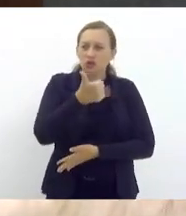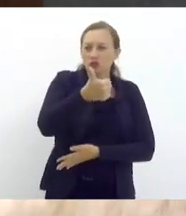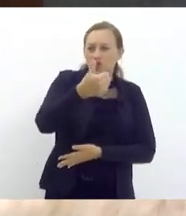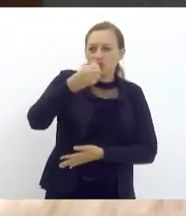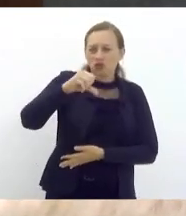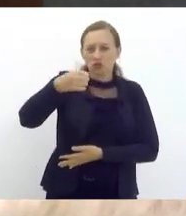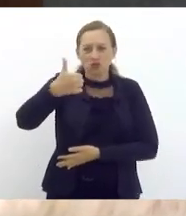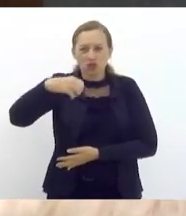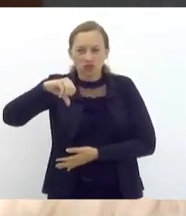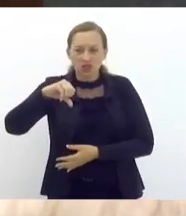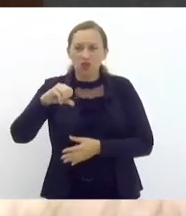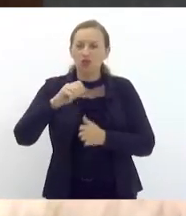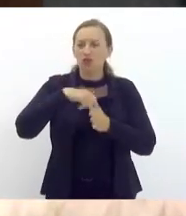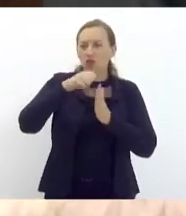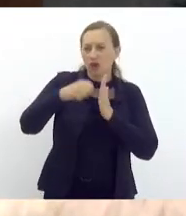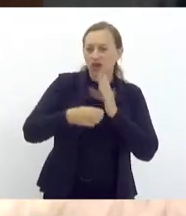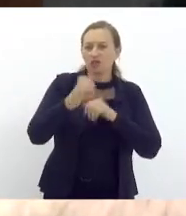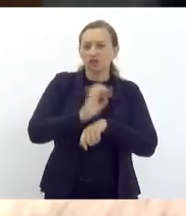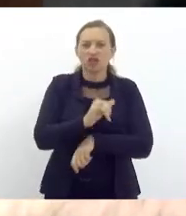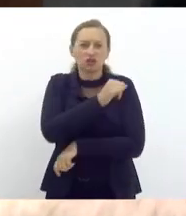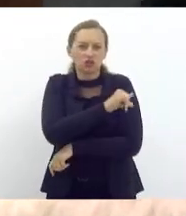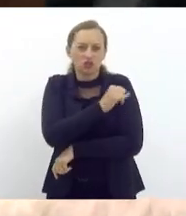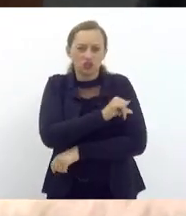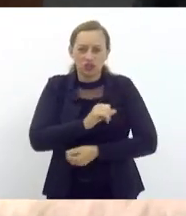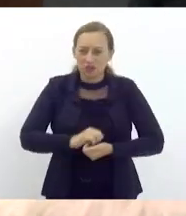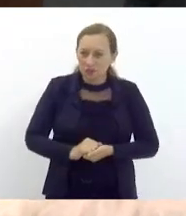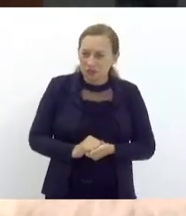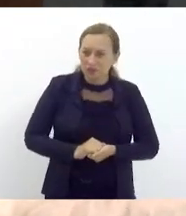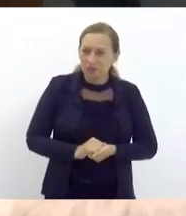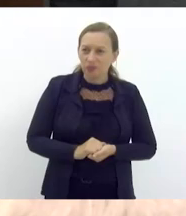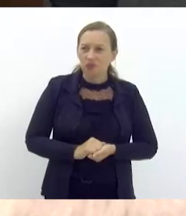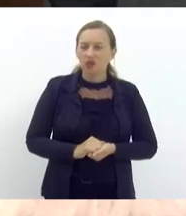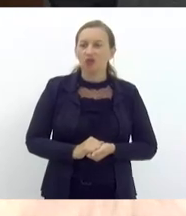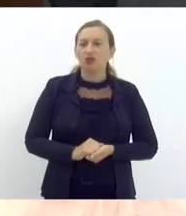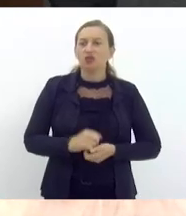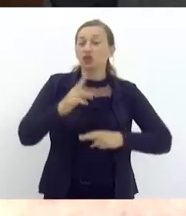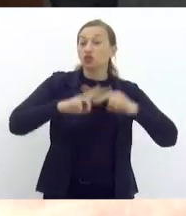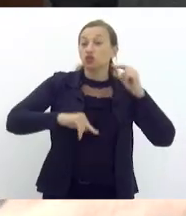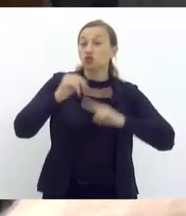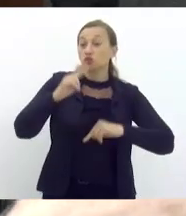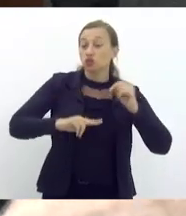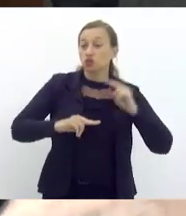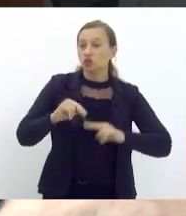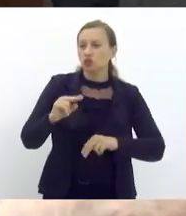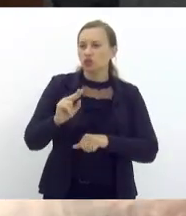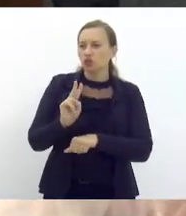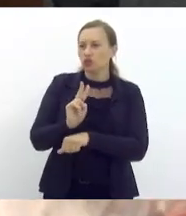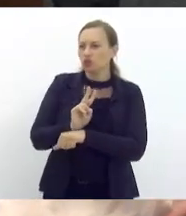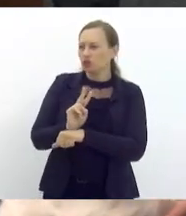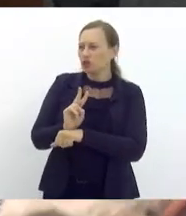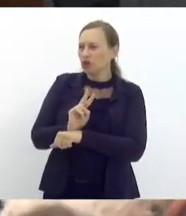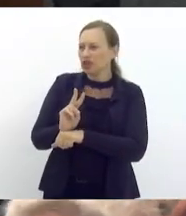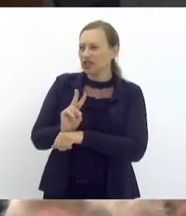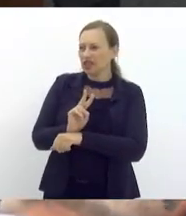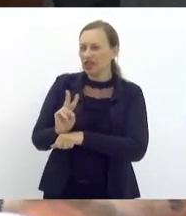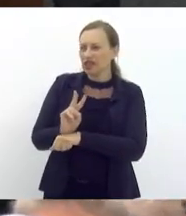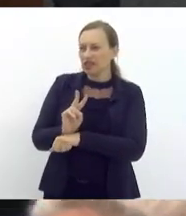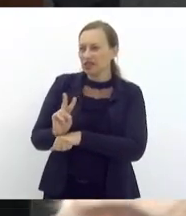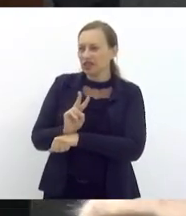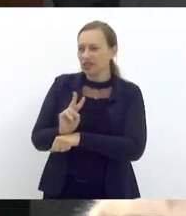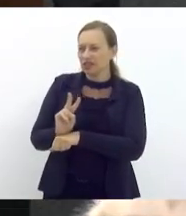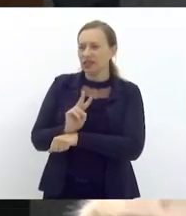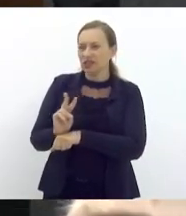incluindo o calendário do nosso Estado do Rio de Janeiro o Junho Violeta que pode dignidade Pedir